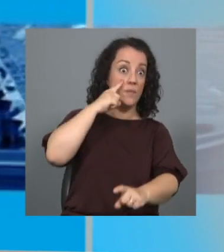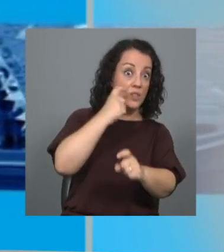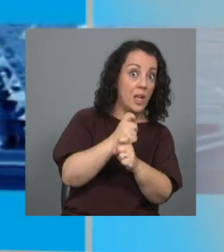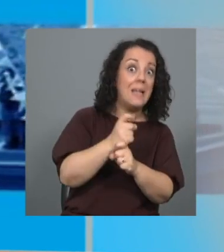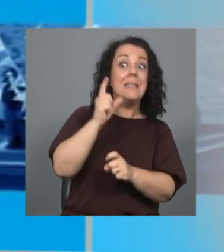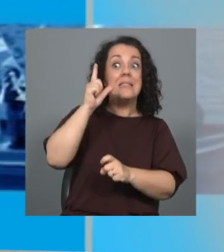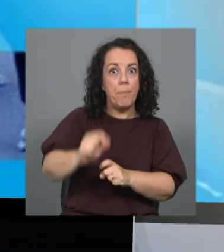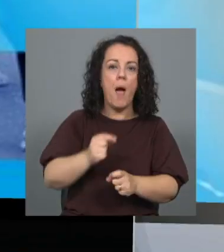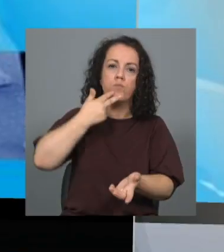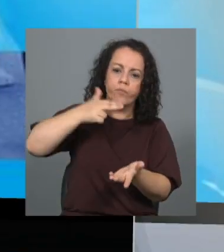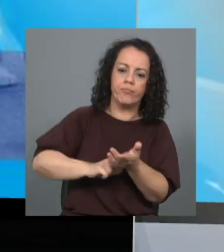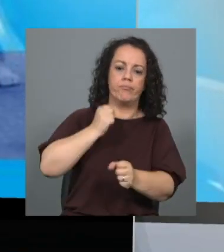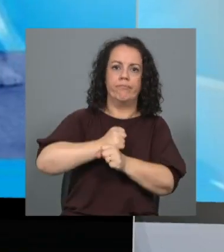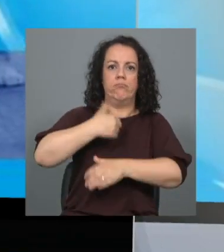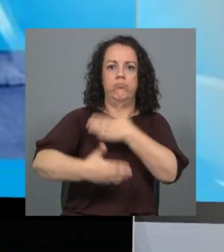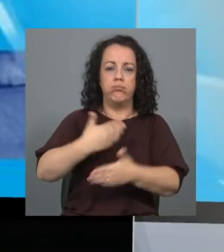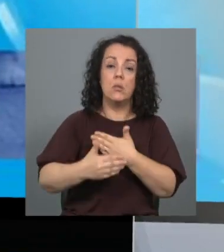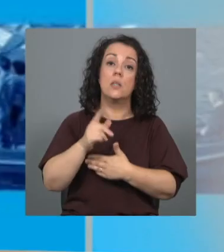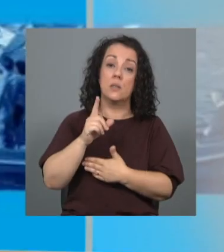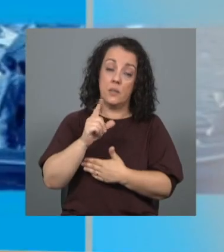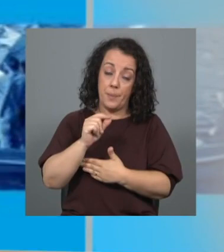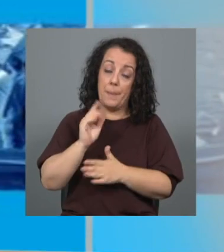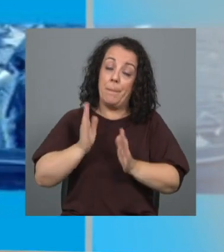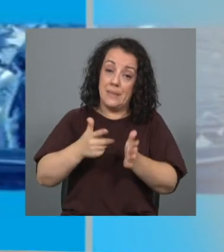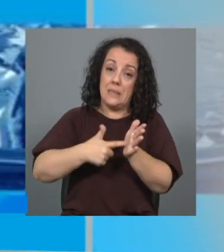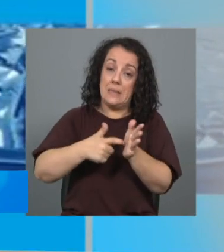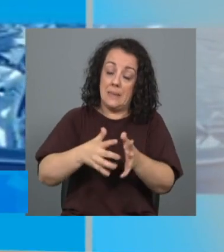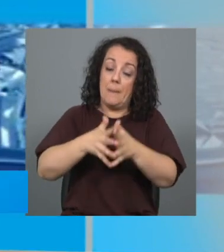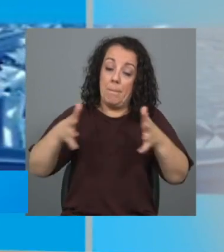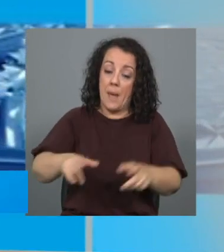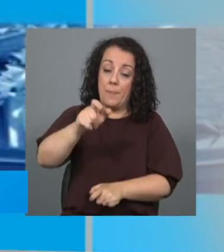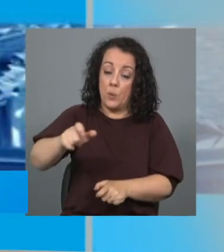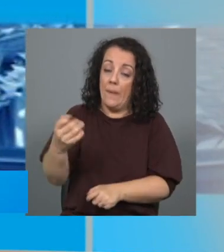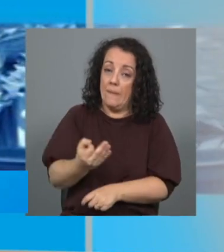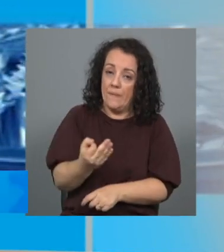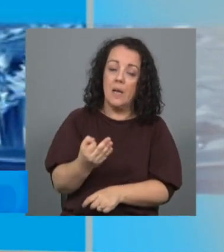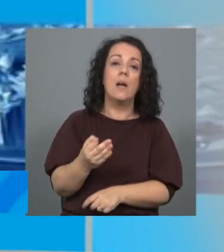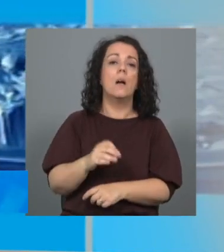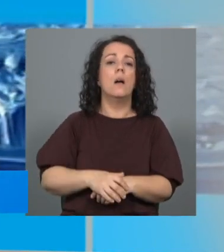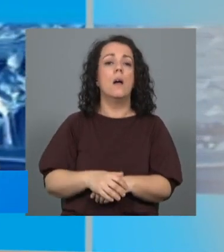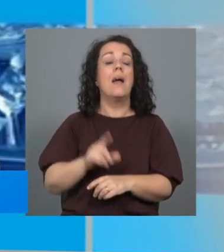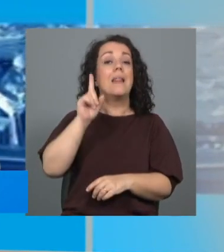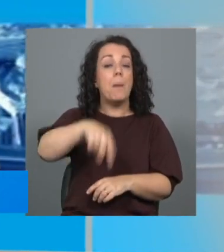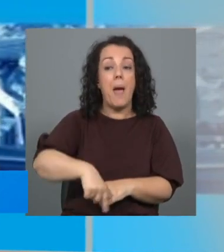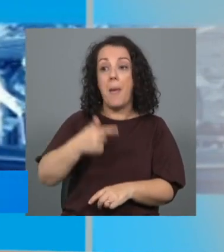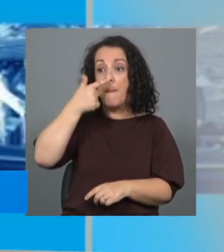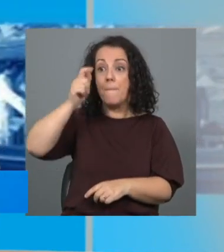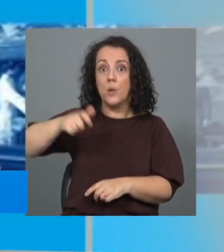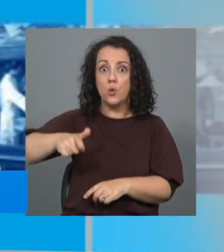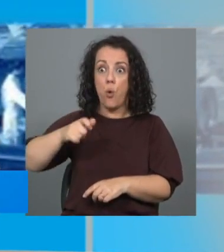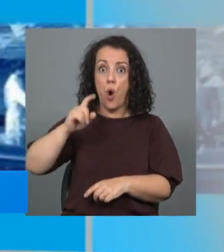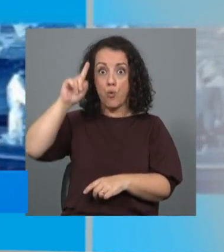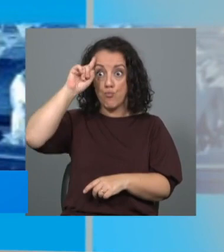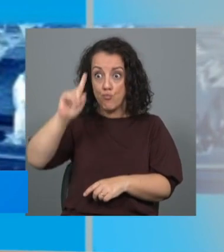meios também. E também é preciso que quem identifica situações